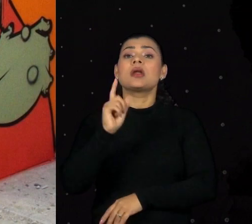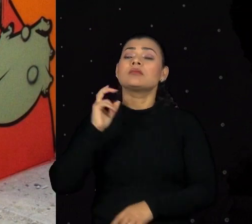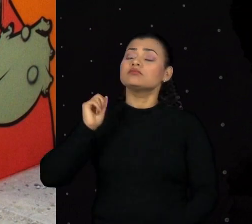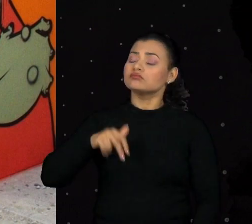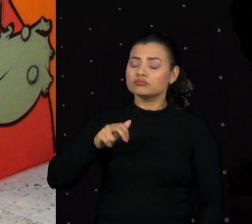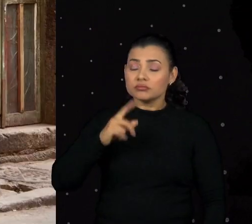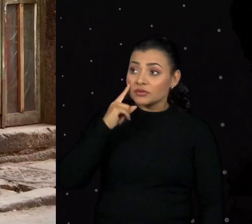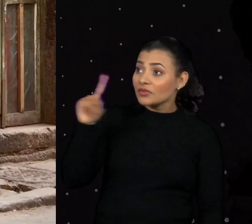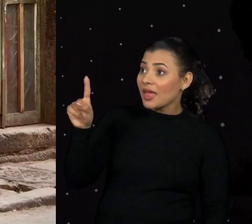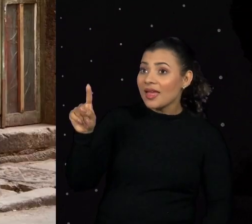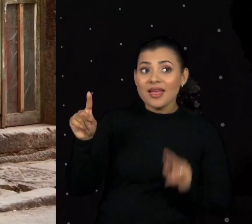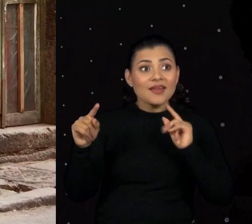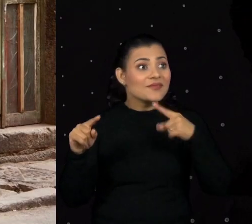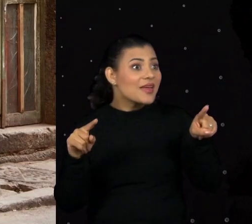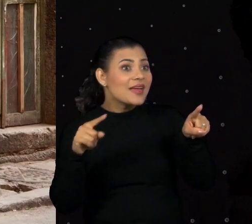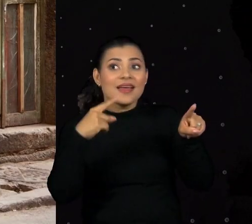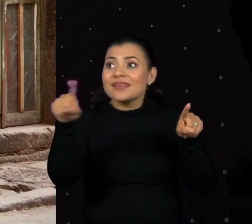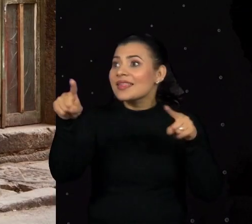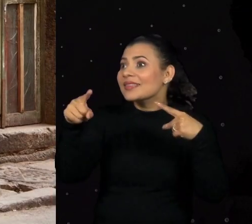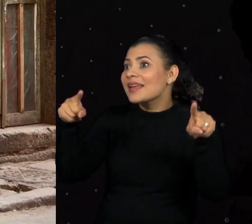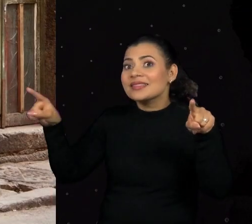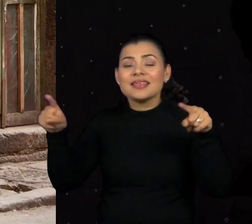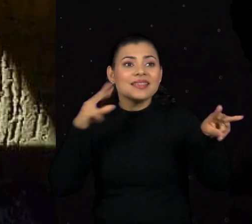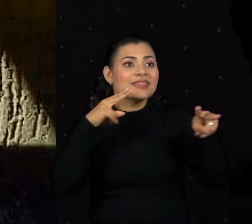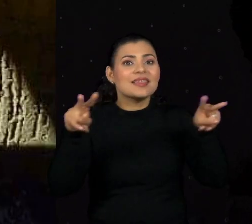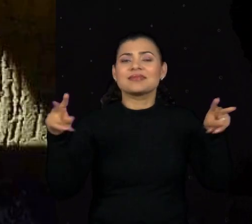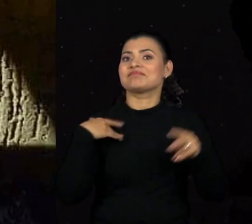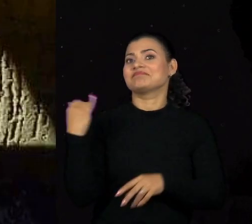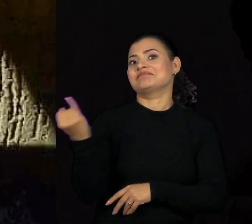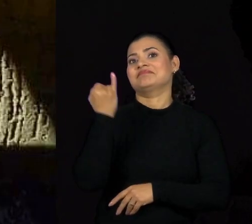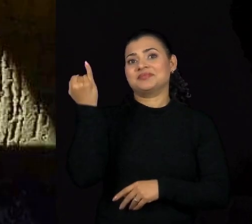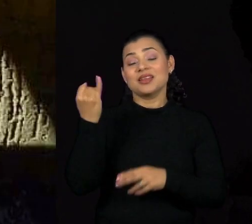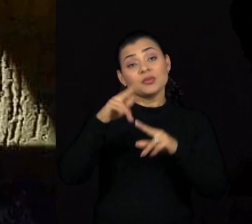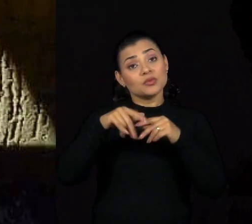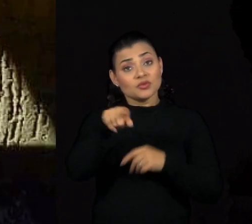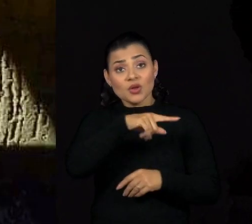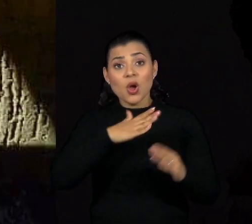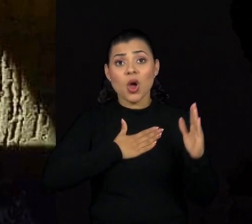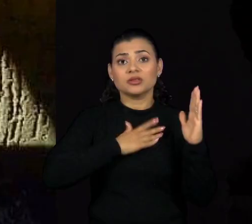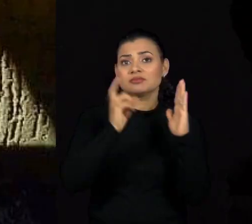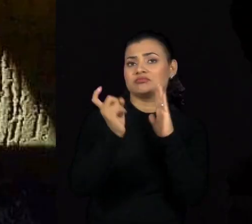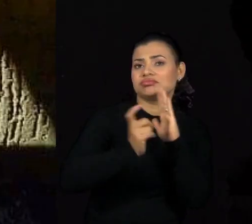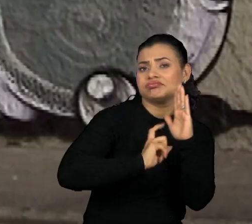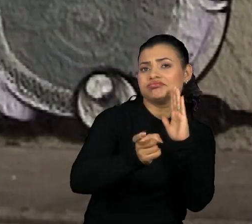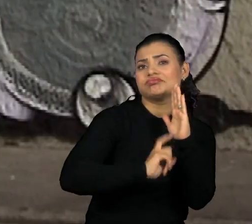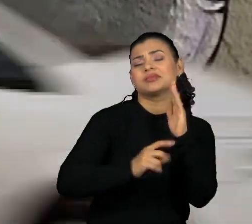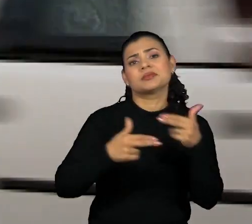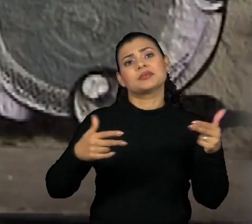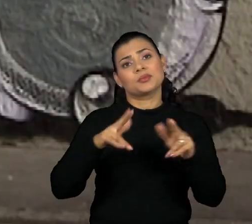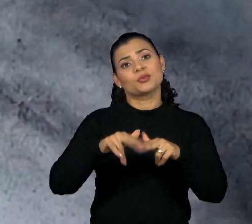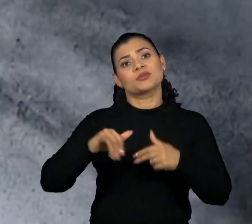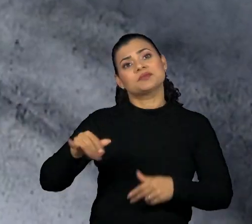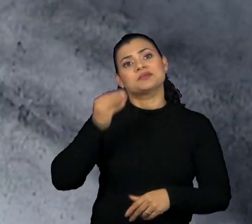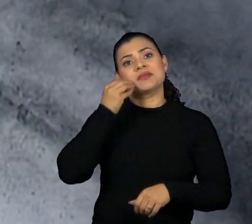às reações. E isso é fundamental para quem gosta de grafite, para quem faz grafite.